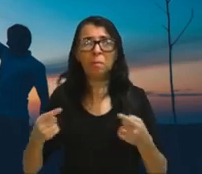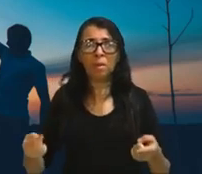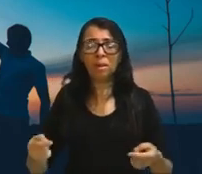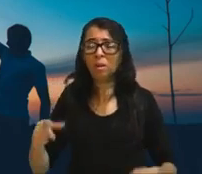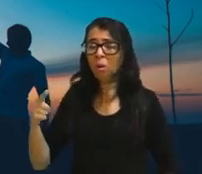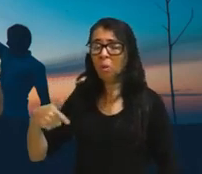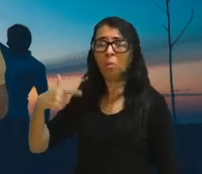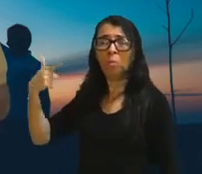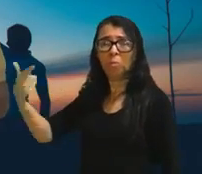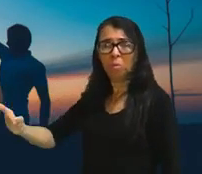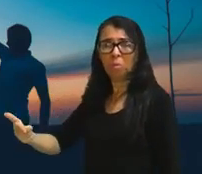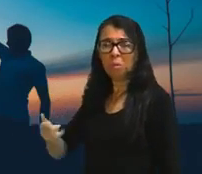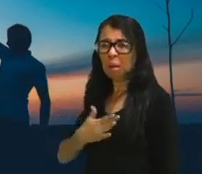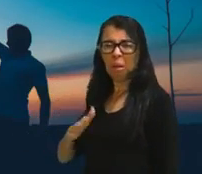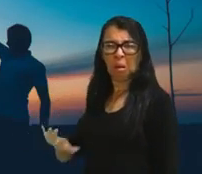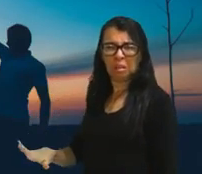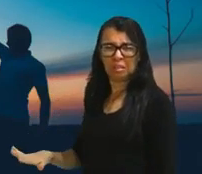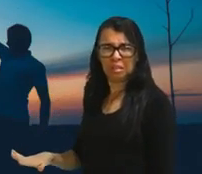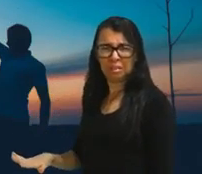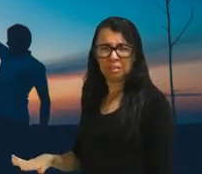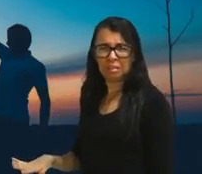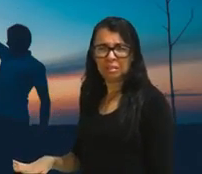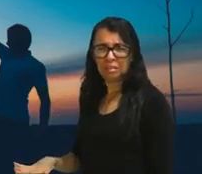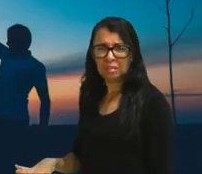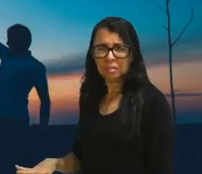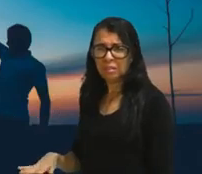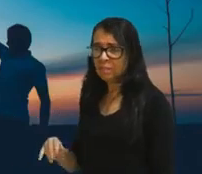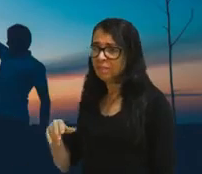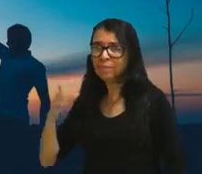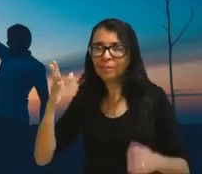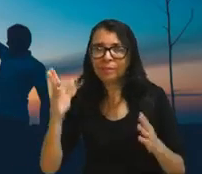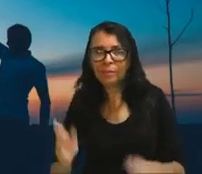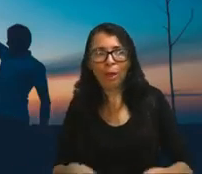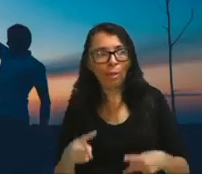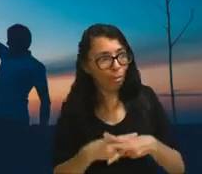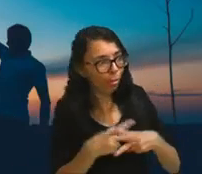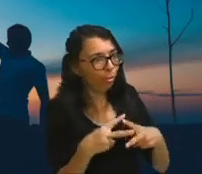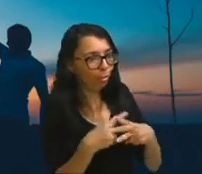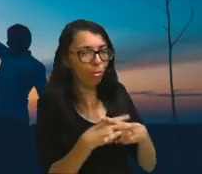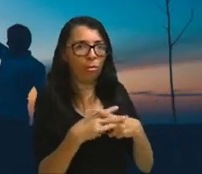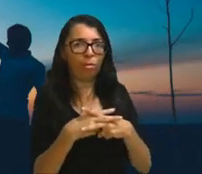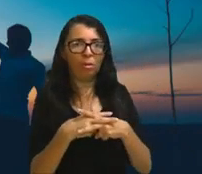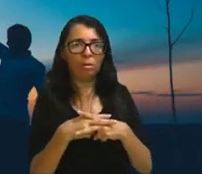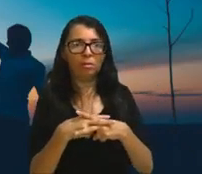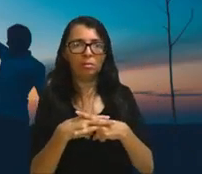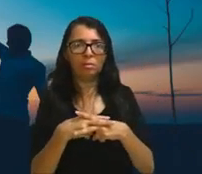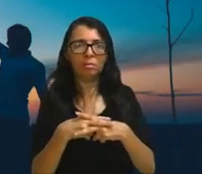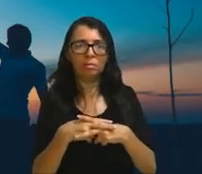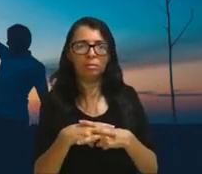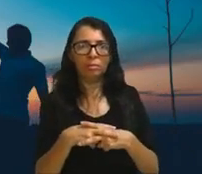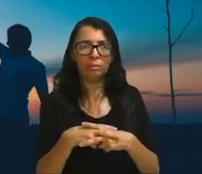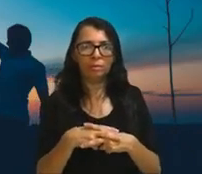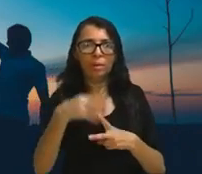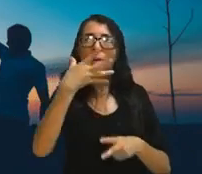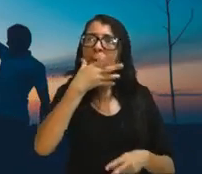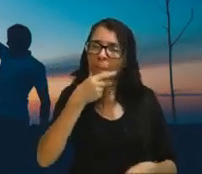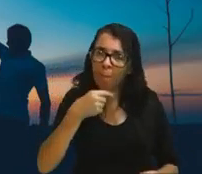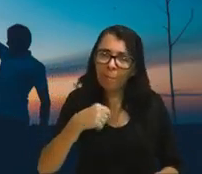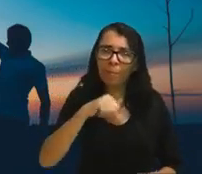Nós vemos filhos contra pai, pai contra filhos, irmão contra irmãos, mãe contra